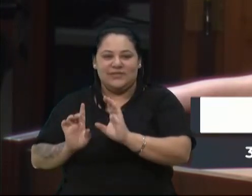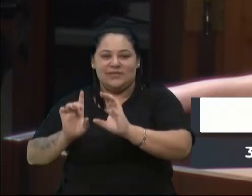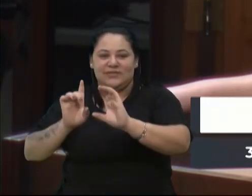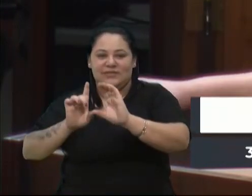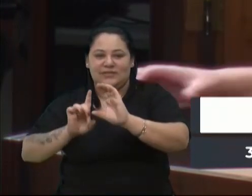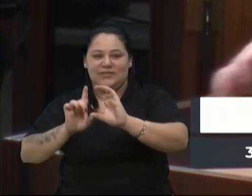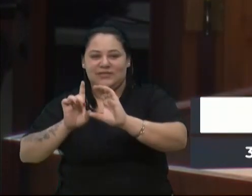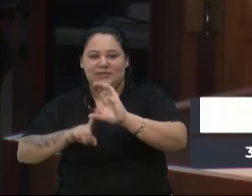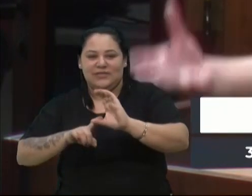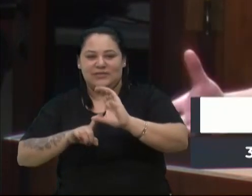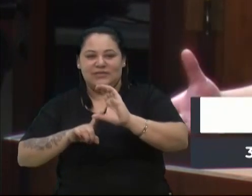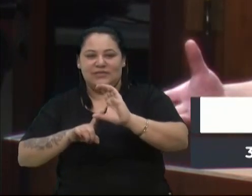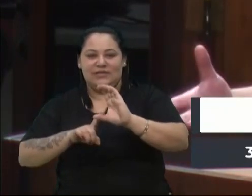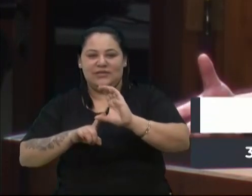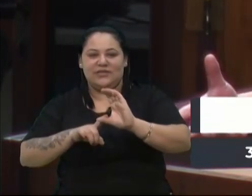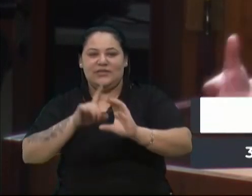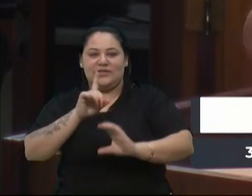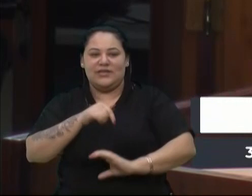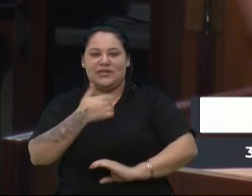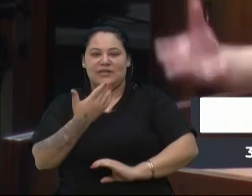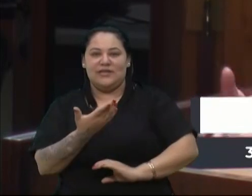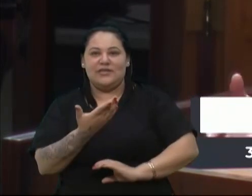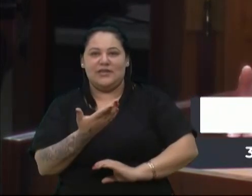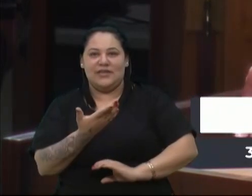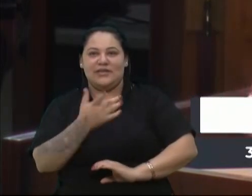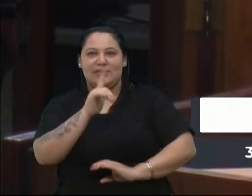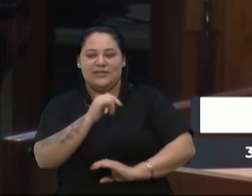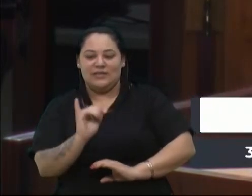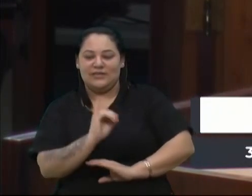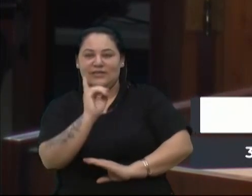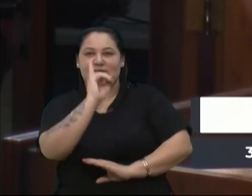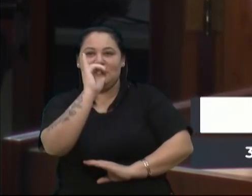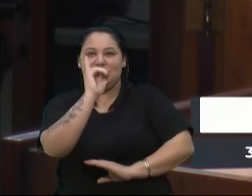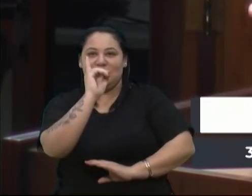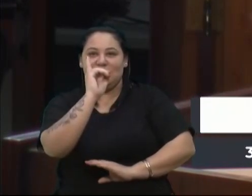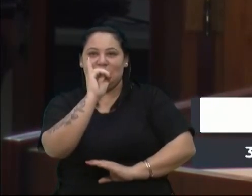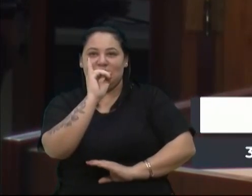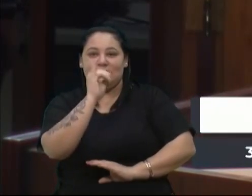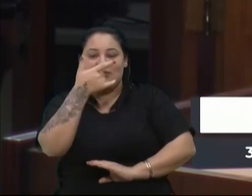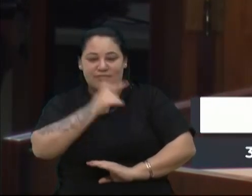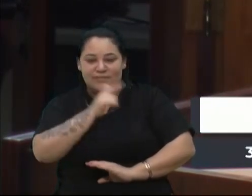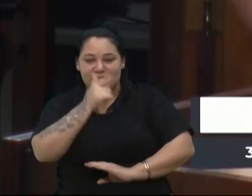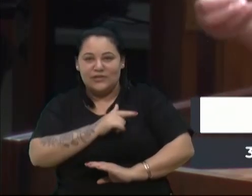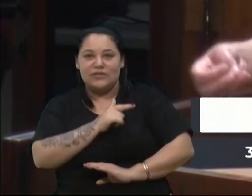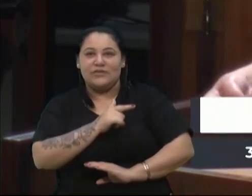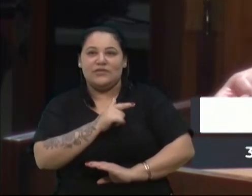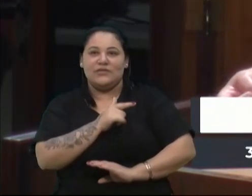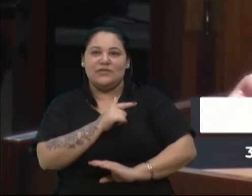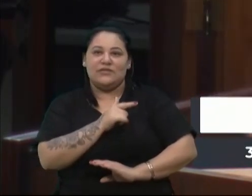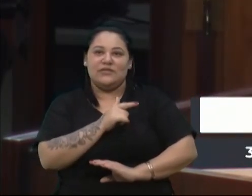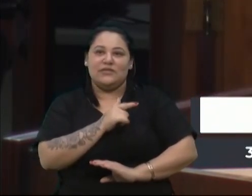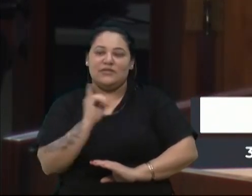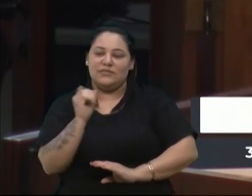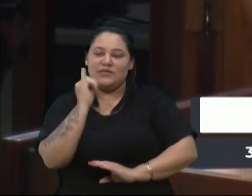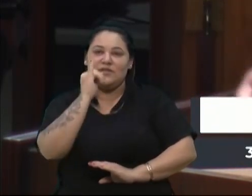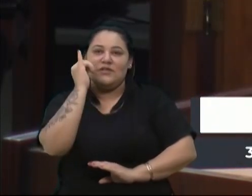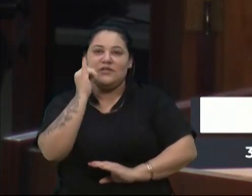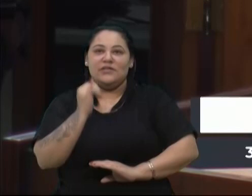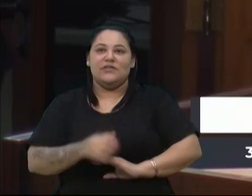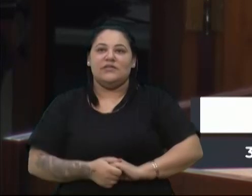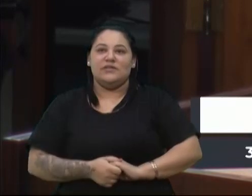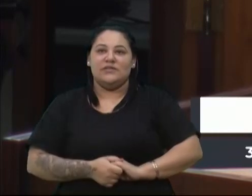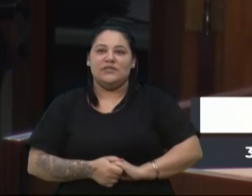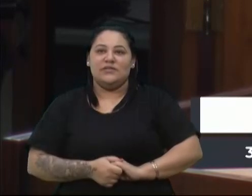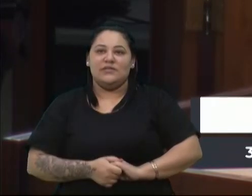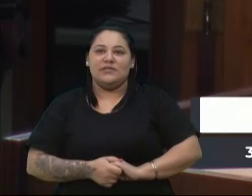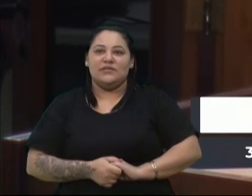é por a certeza da importância, e repito essa palavra, é importância mesmo, de um